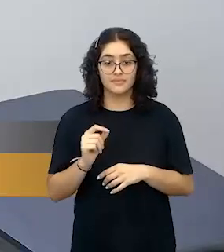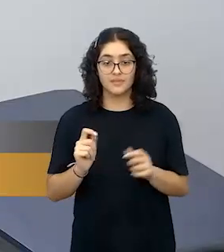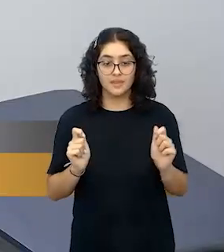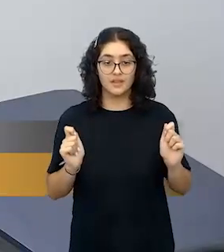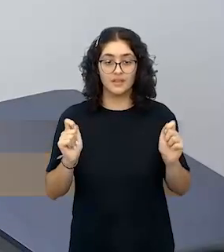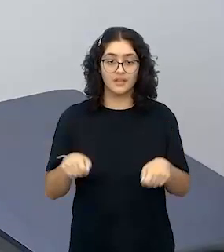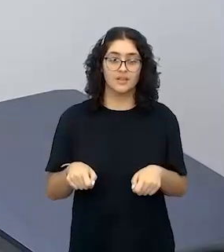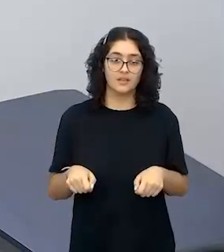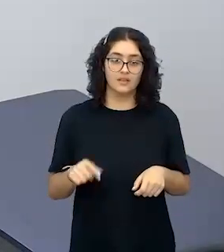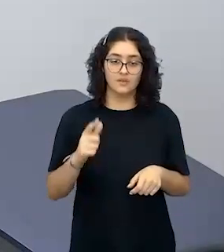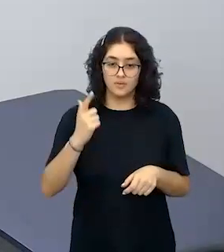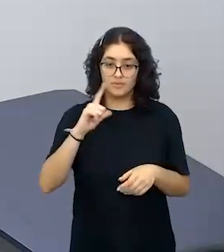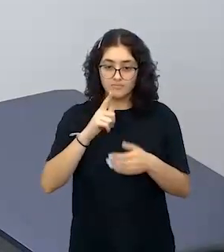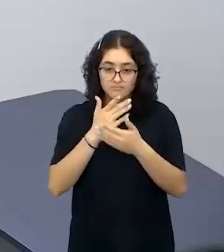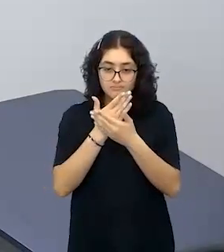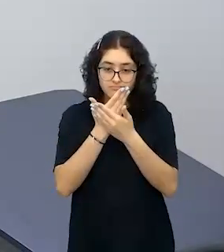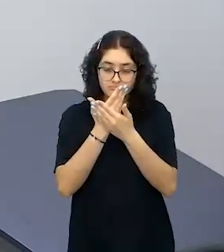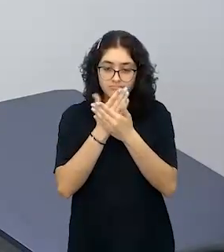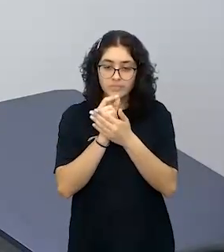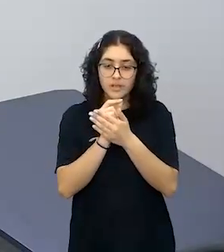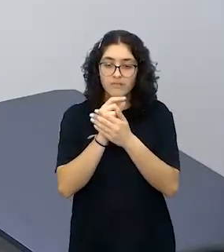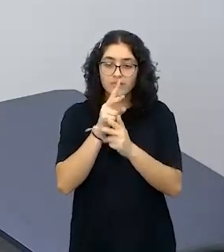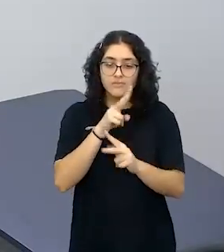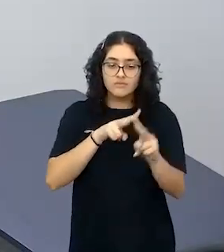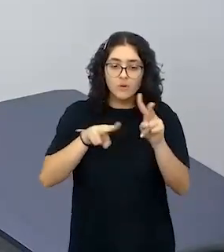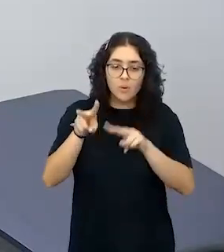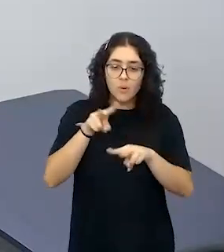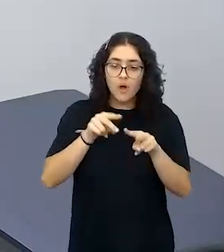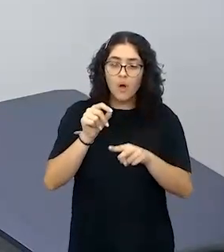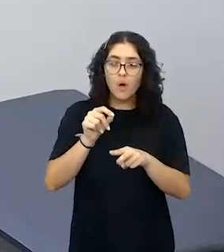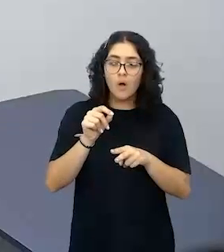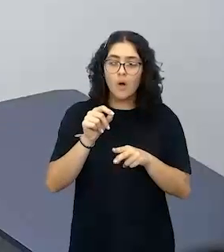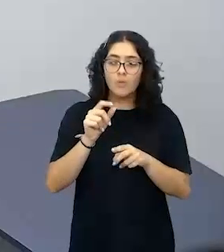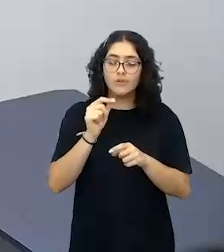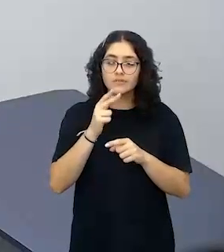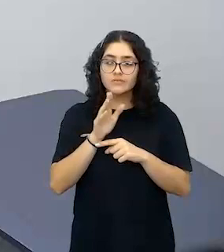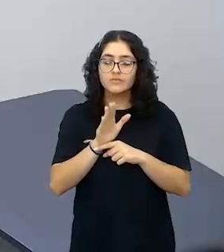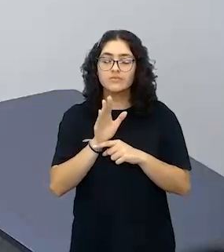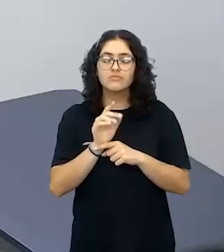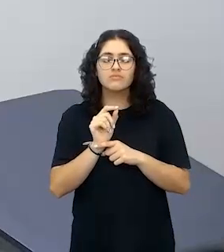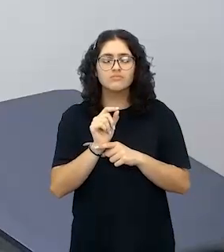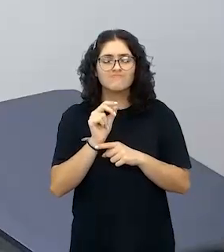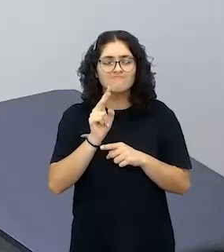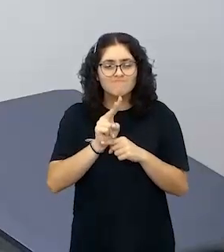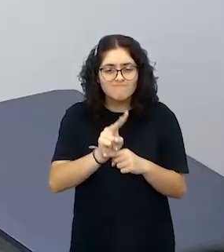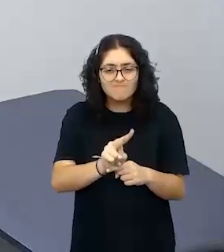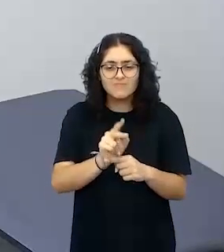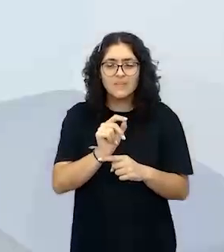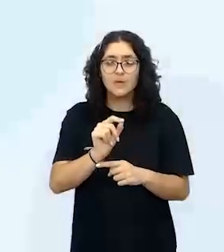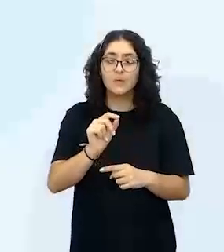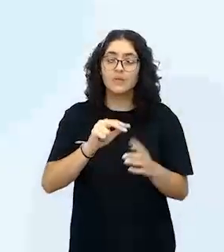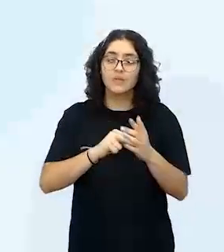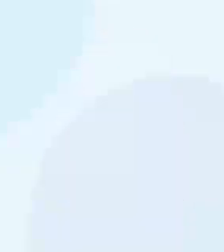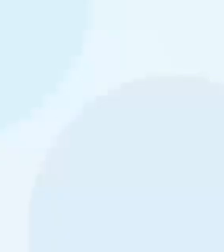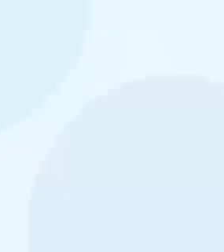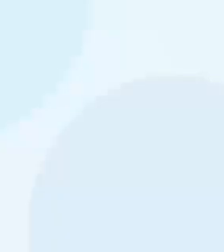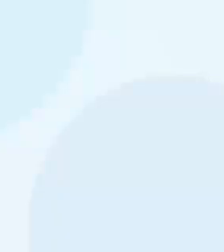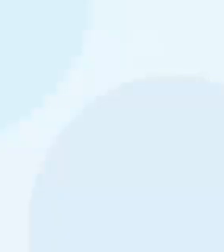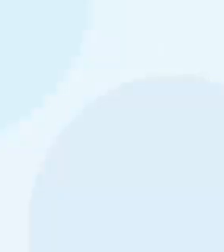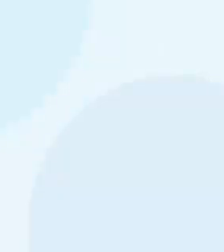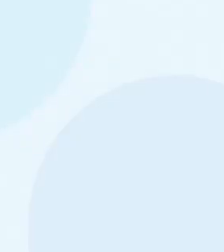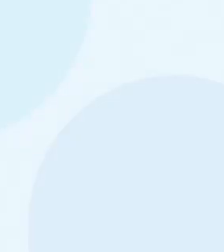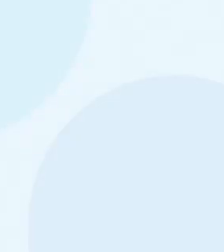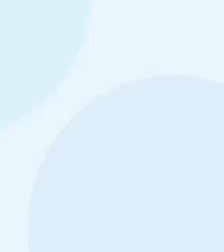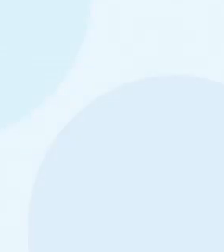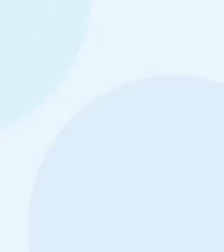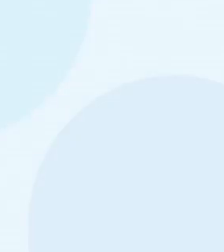permite que a gente olhe de uma maneira mais cuidadosa para o que é o conhecimento científico. Então, no próximo slide, a gente vai poder